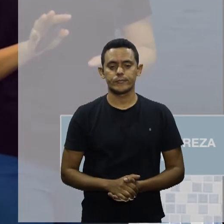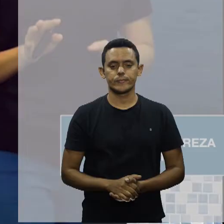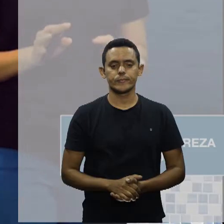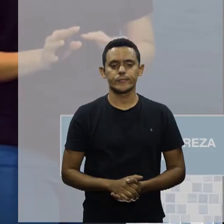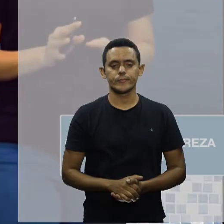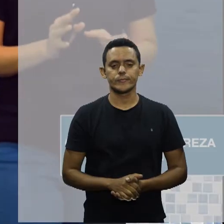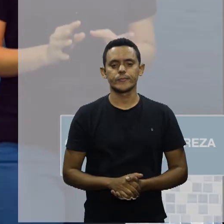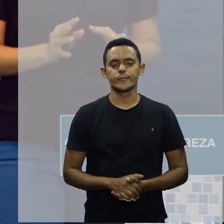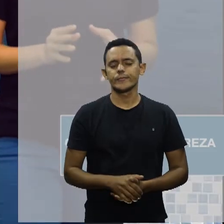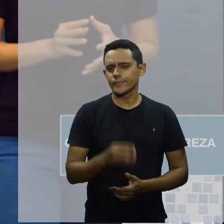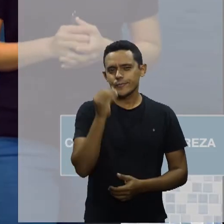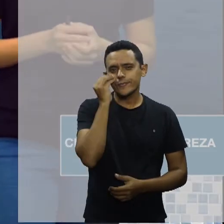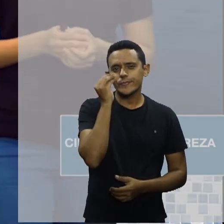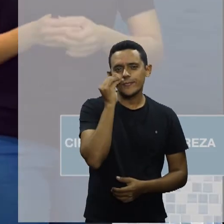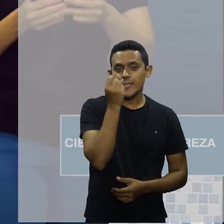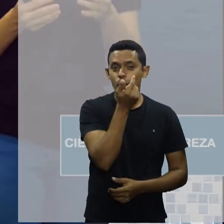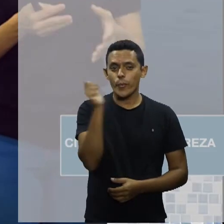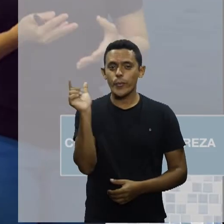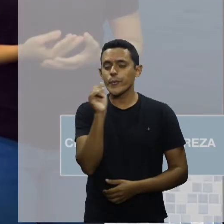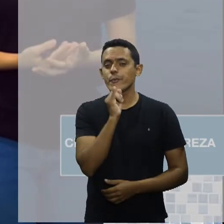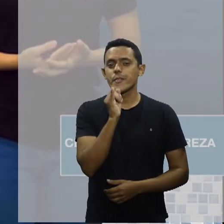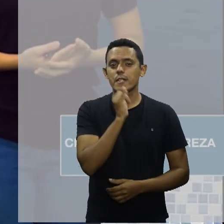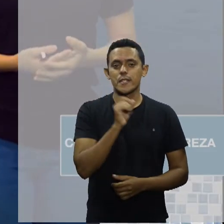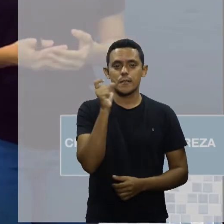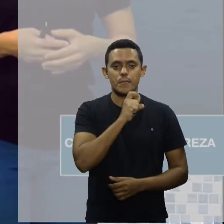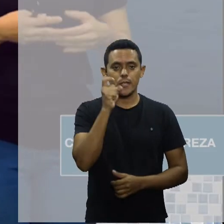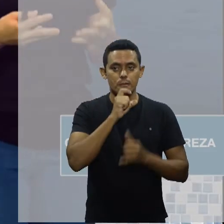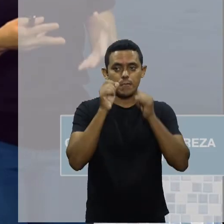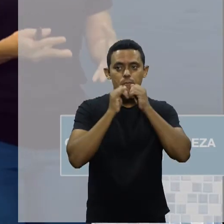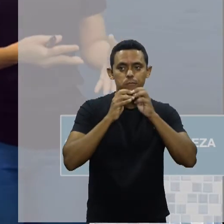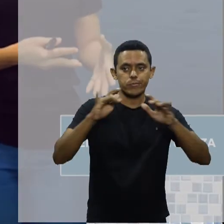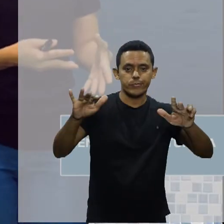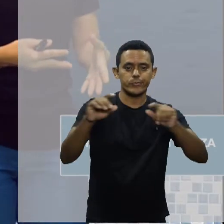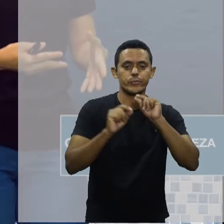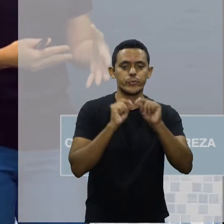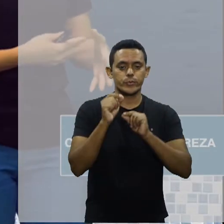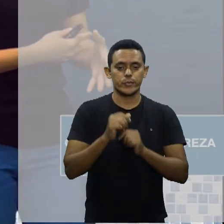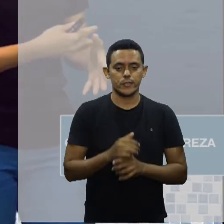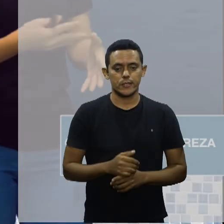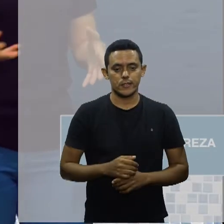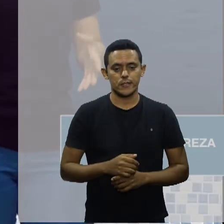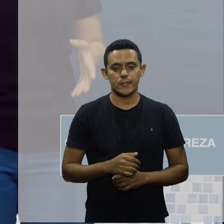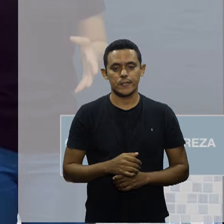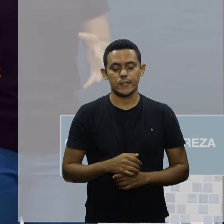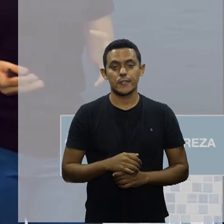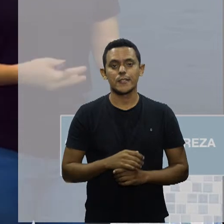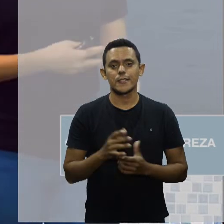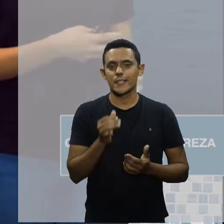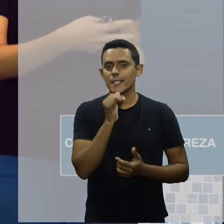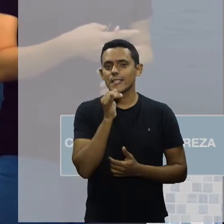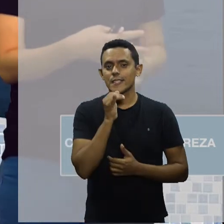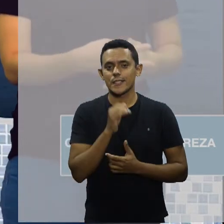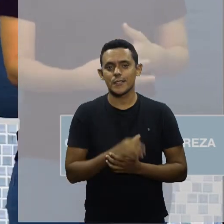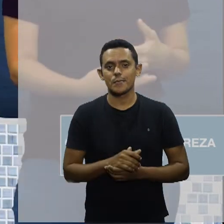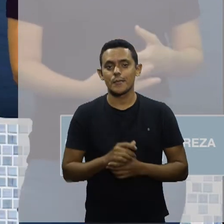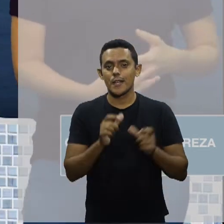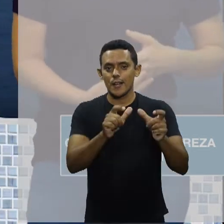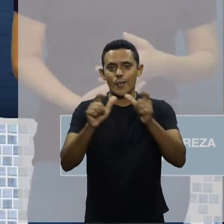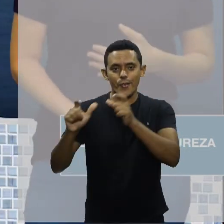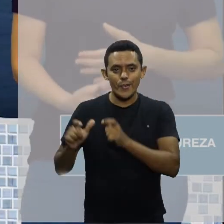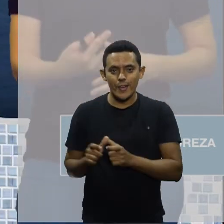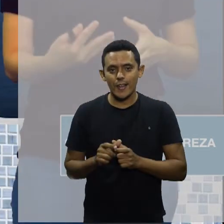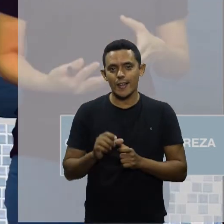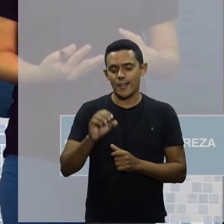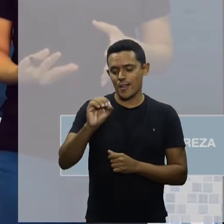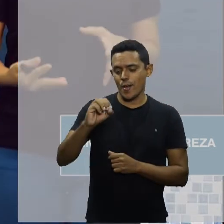Eu trouxe só para vocês a última que eu vi é que está rolando aqui a Organização Mundial de Saúde as autoridades de Saúde estão